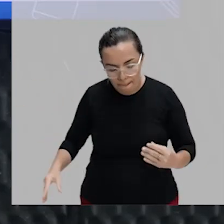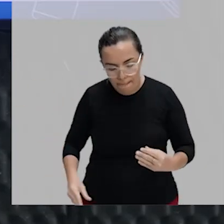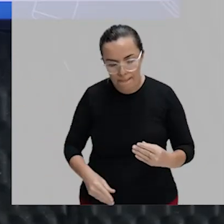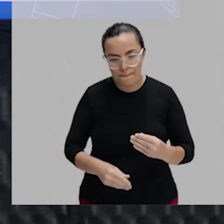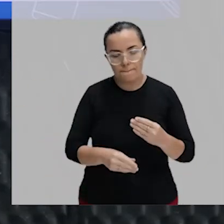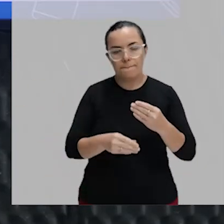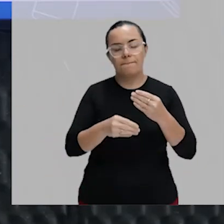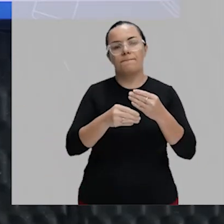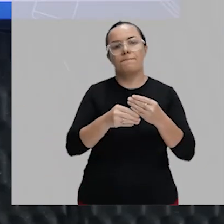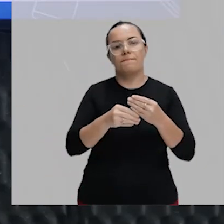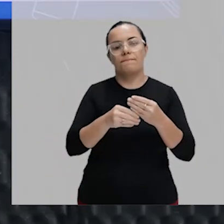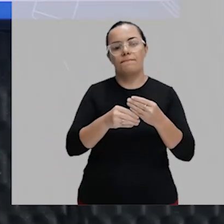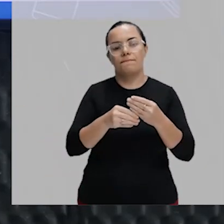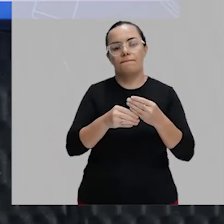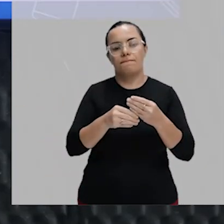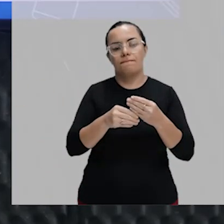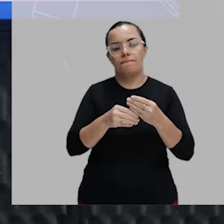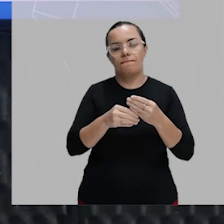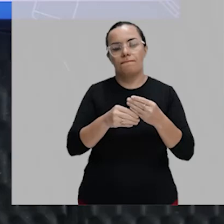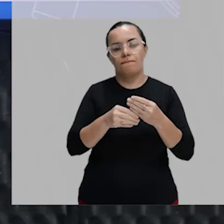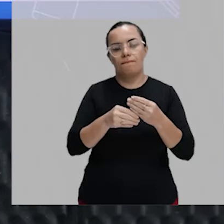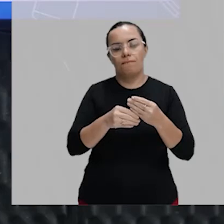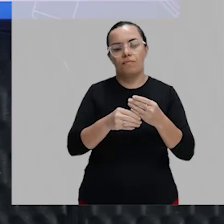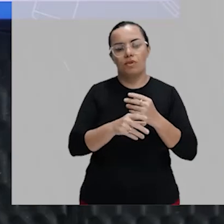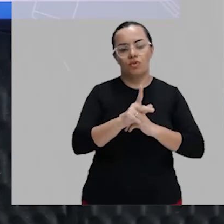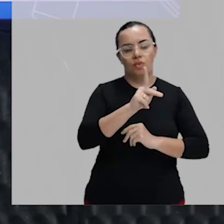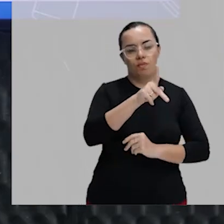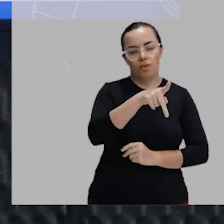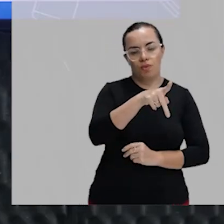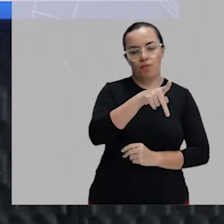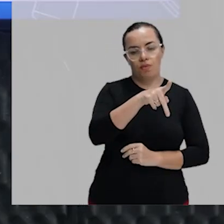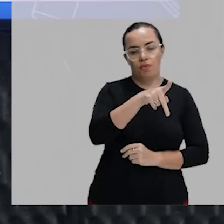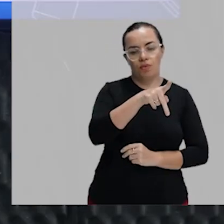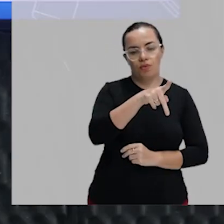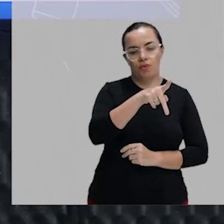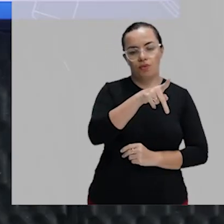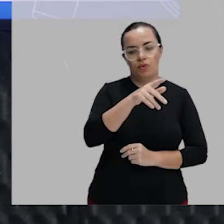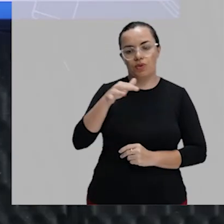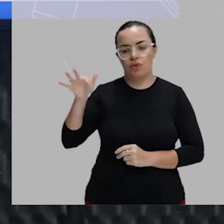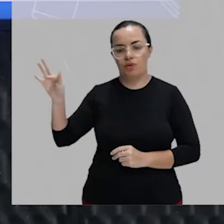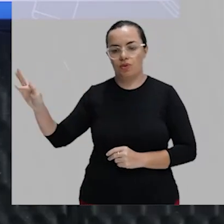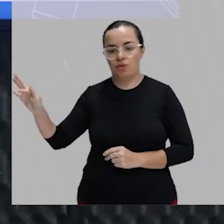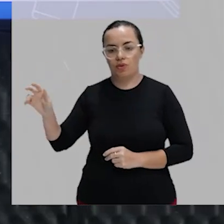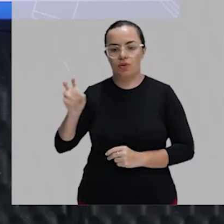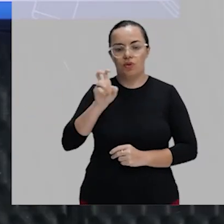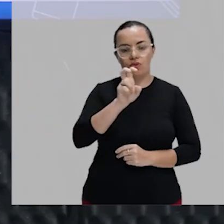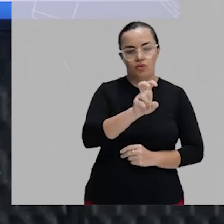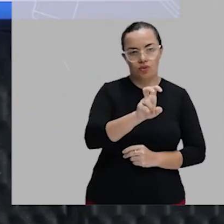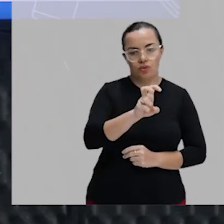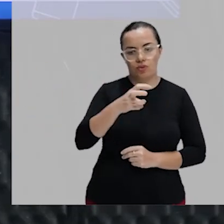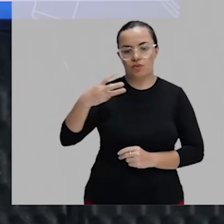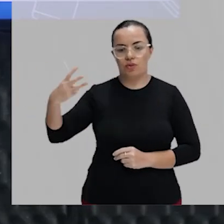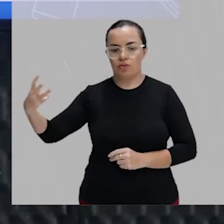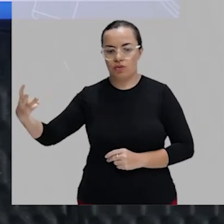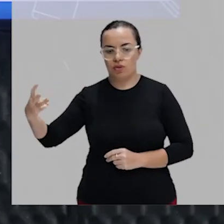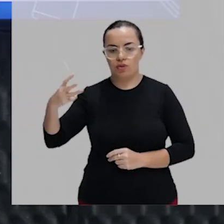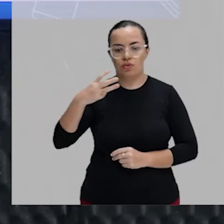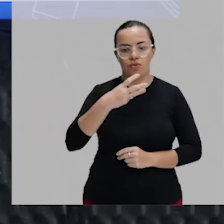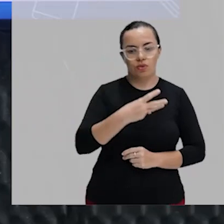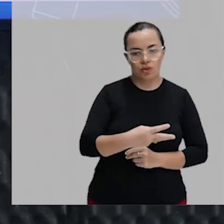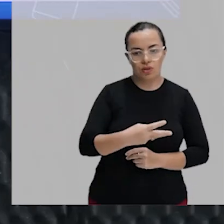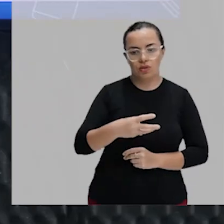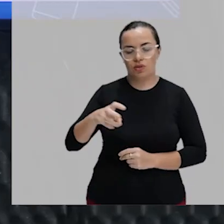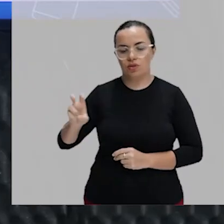essas fitas aqui? Eu vou perceber, pessoal, que a letra A não vai ser, porque ó, você vai olhar para